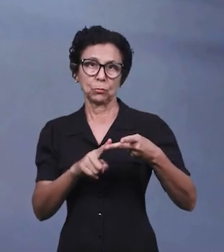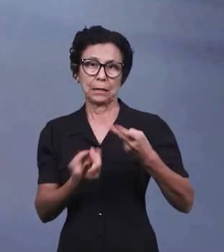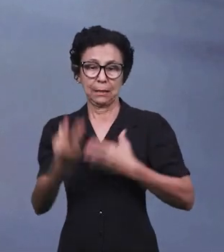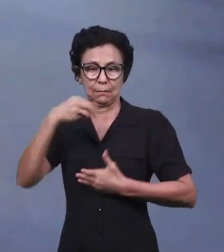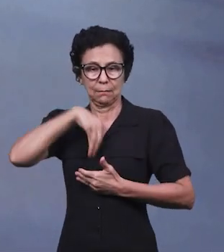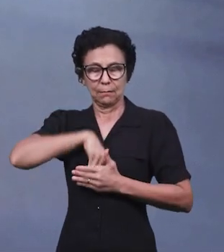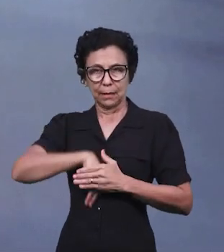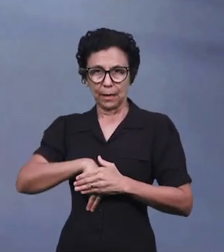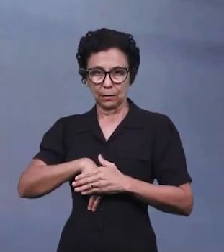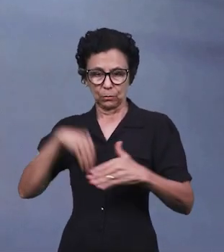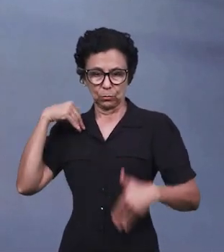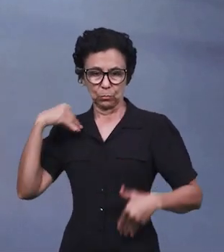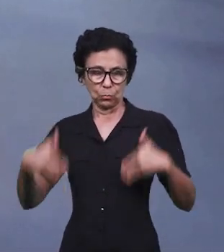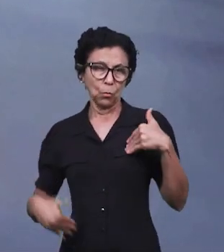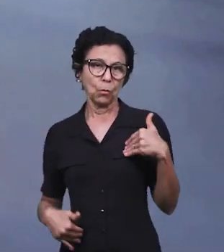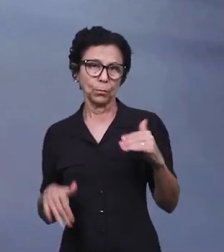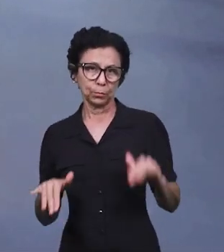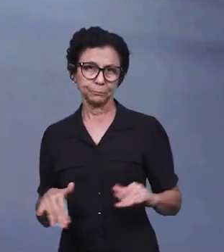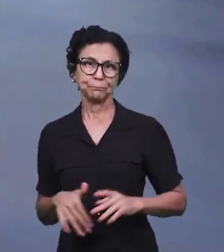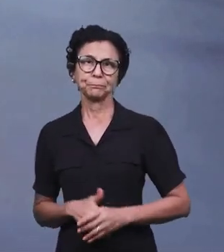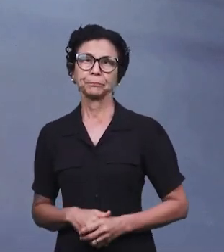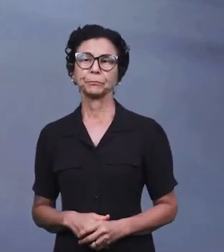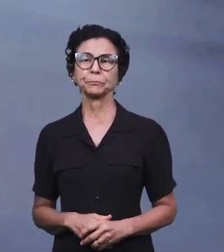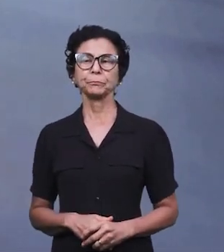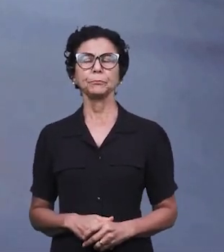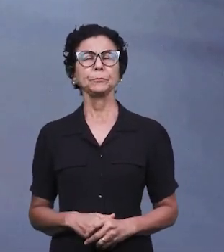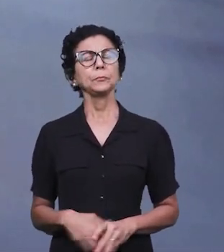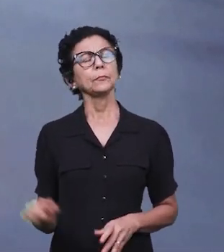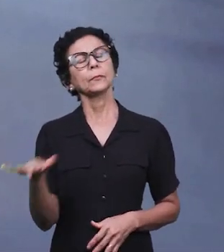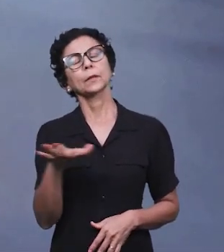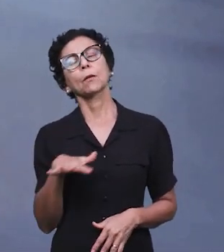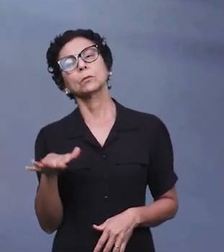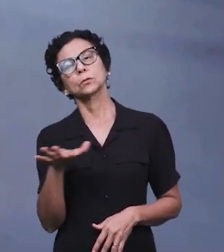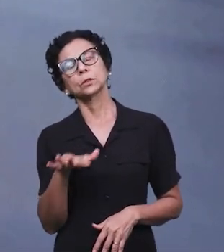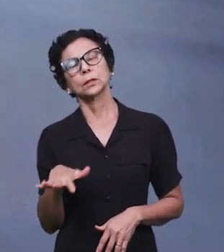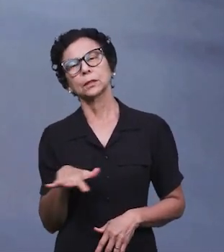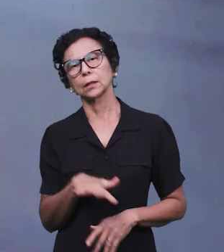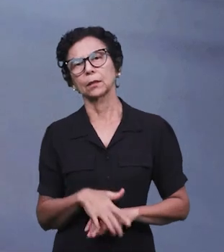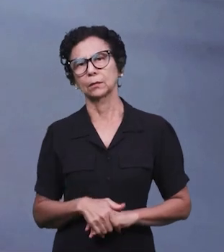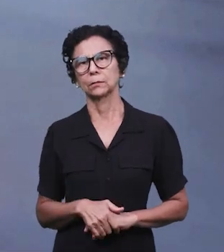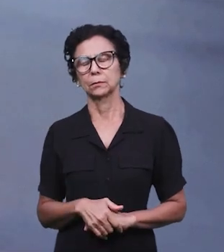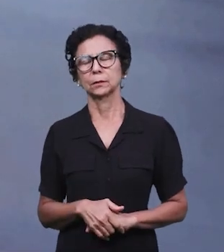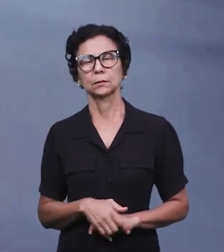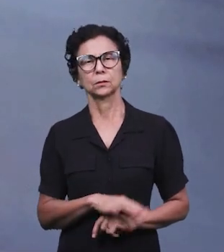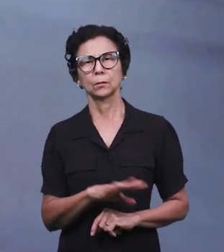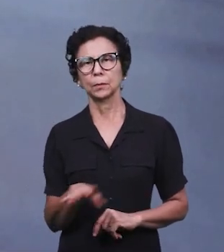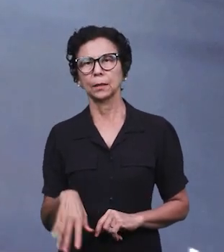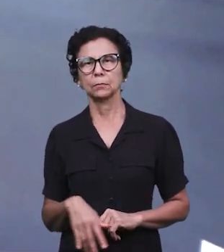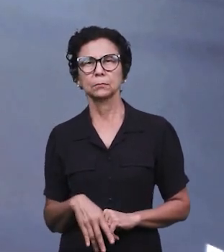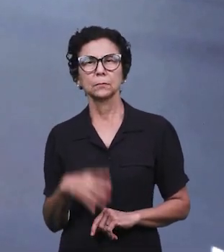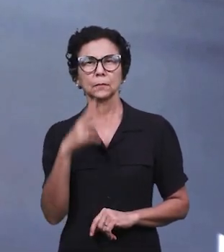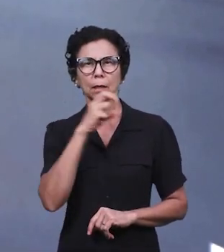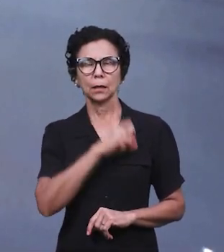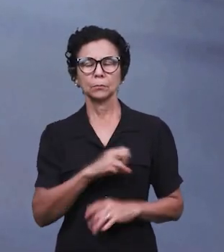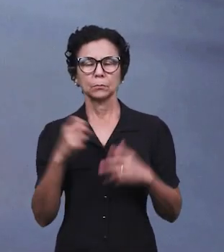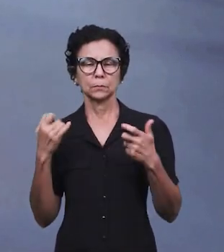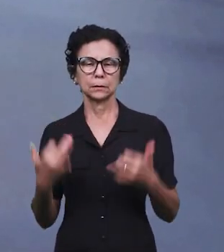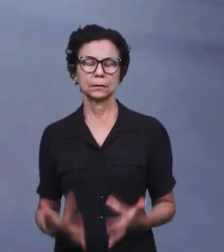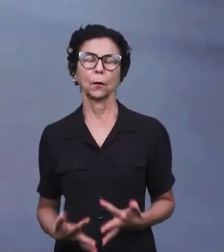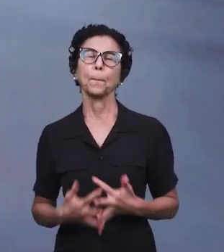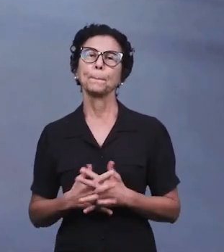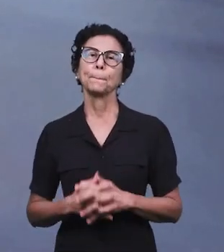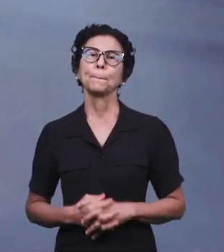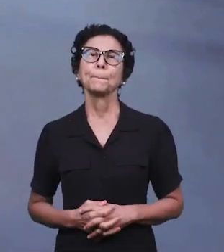gente costuma dizer. Mas, no geral, para os irmãos terem esse conhecimento de primeiros socorros, eu